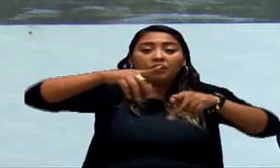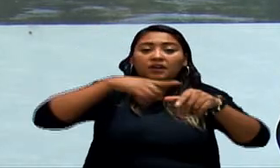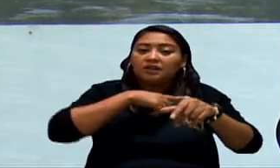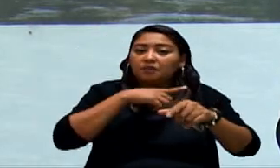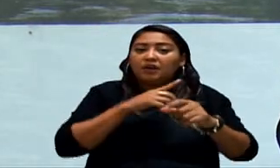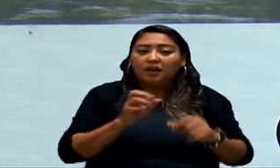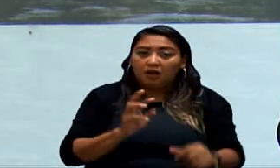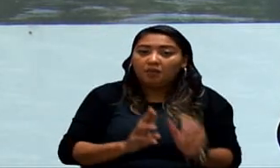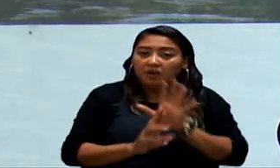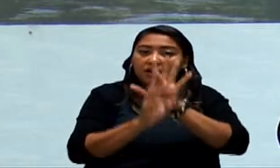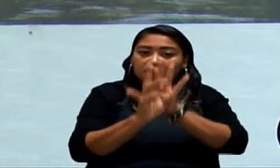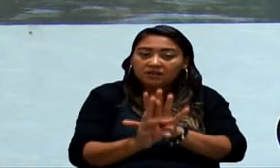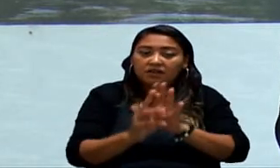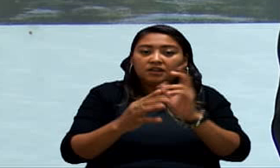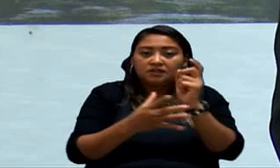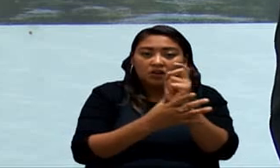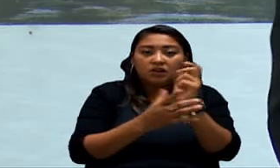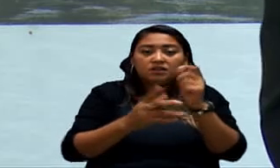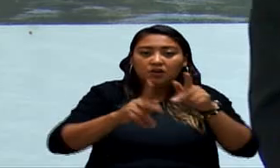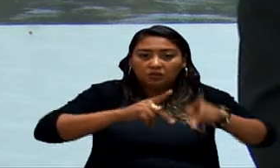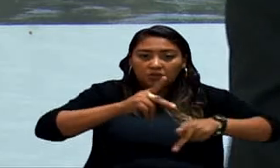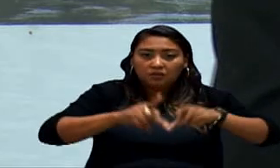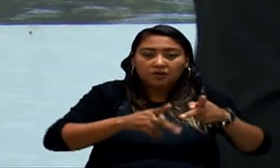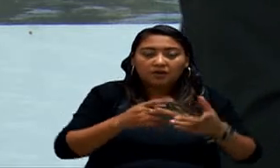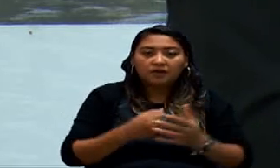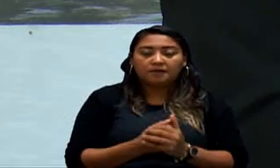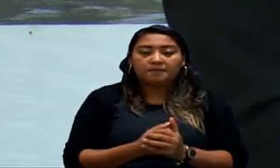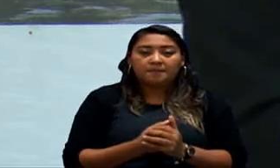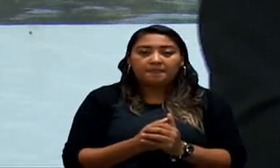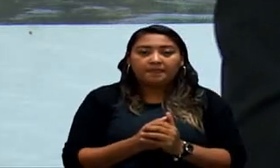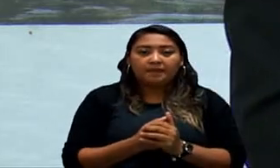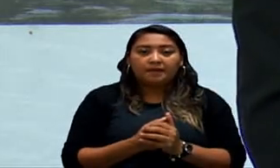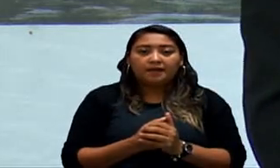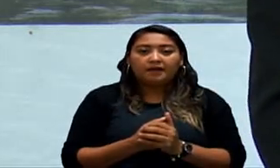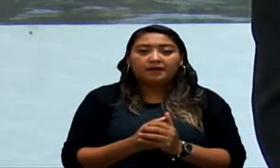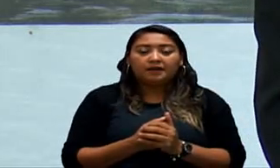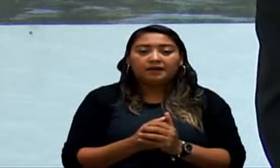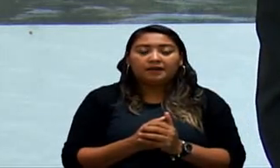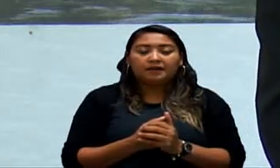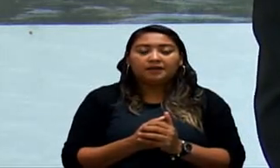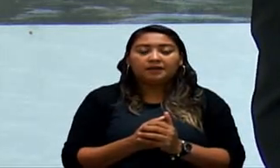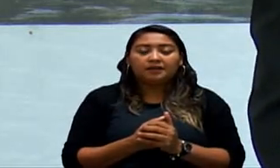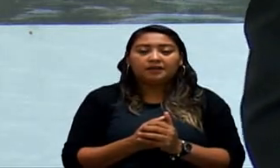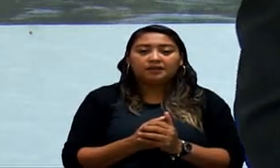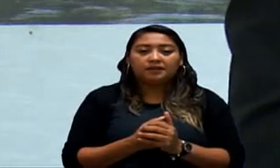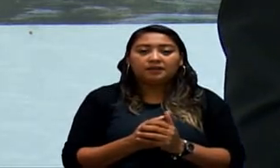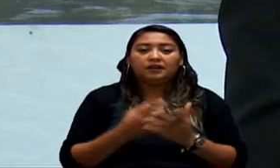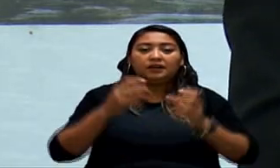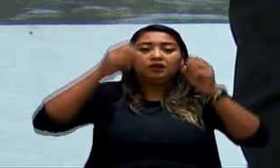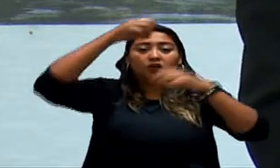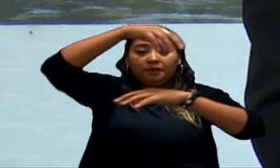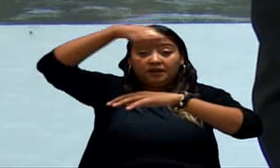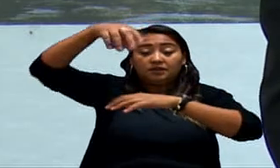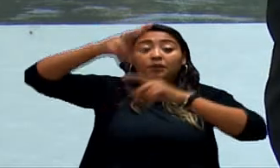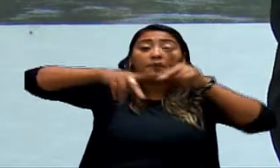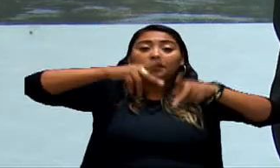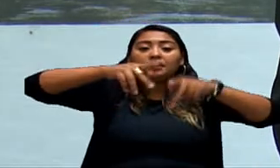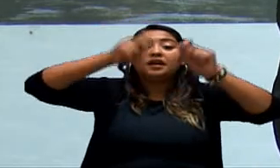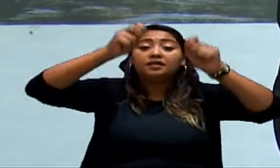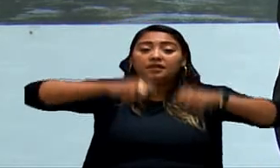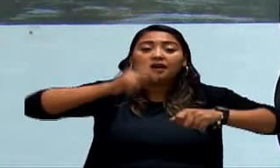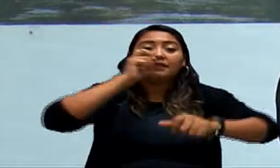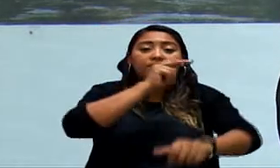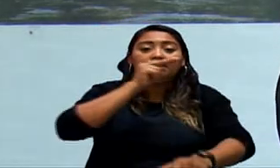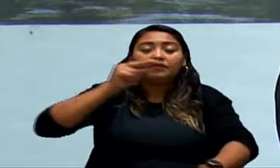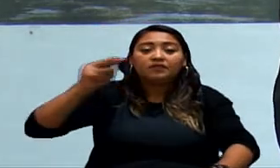pública, porque com a iluminação... Pode trazer para mim aqui, Ângela. Obrigado. A iluminação pública, ela dá